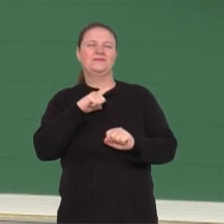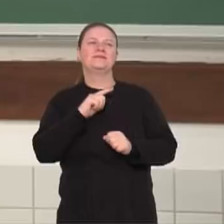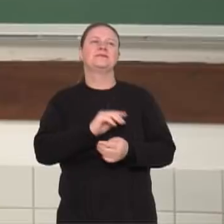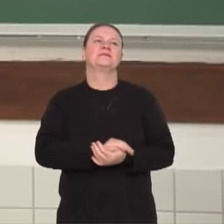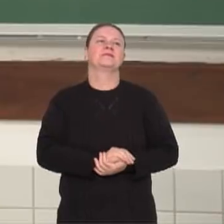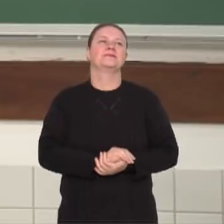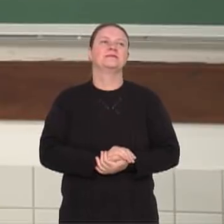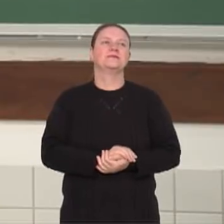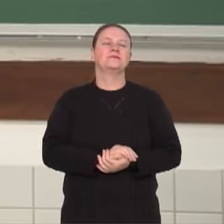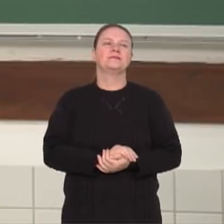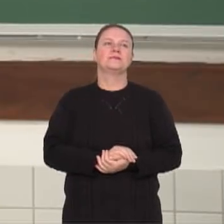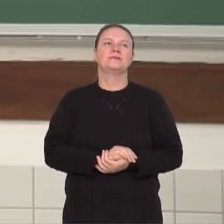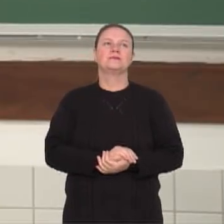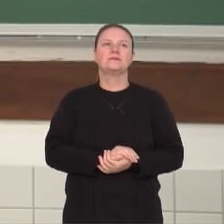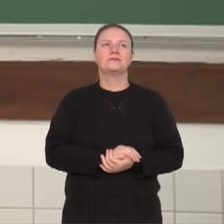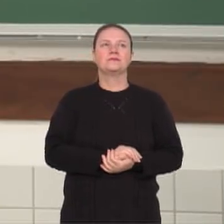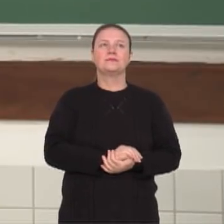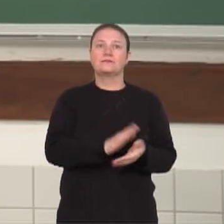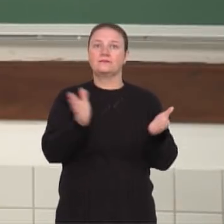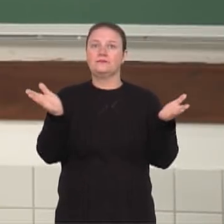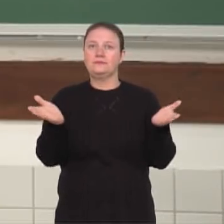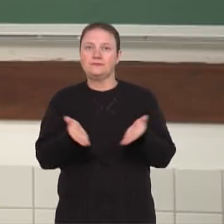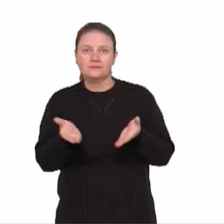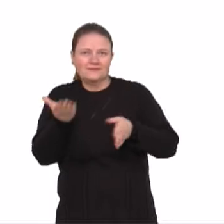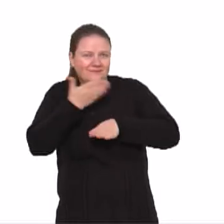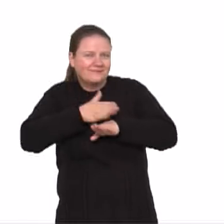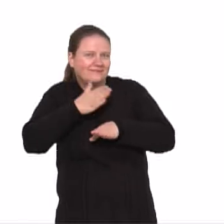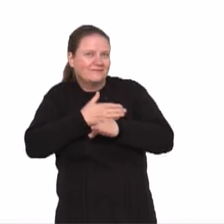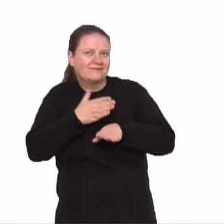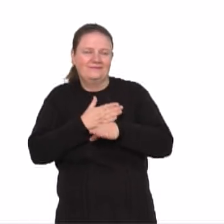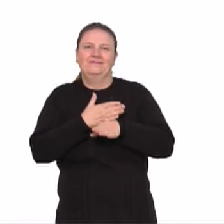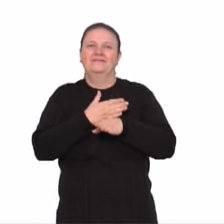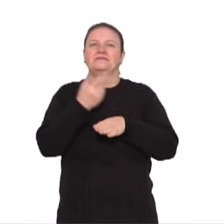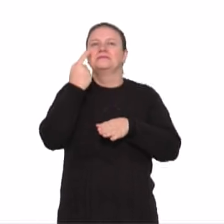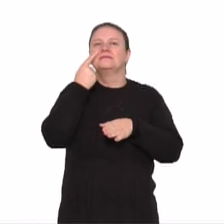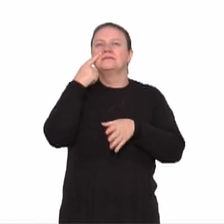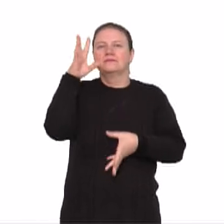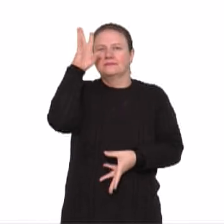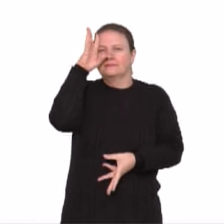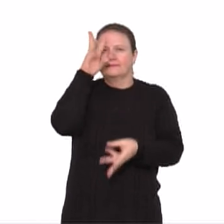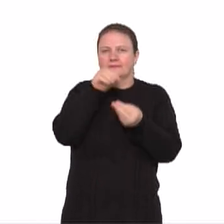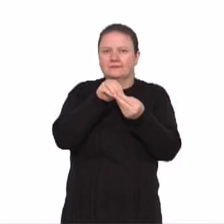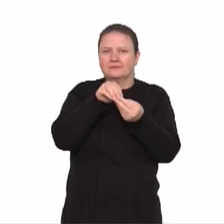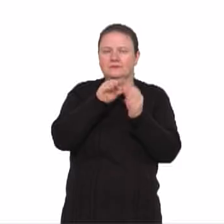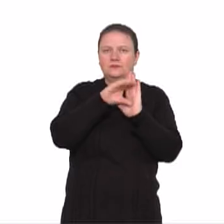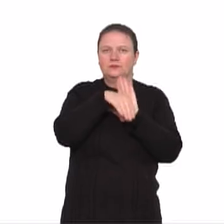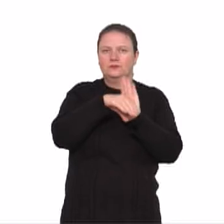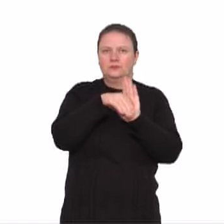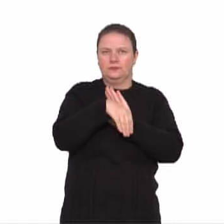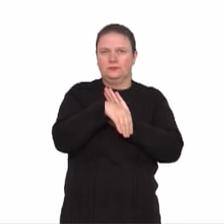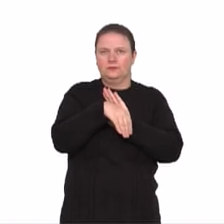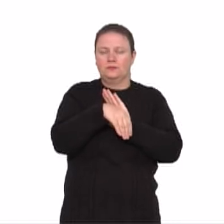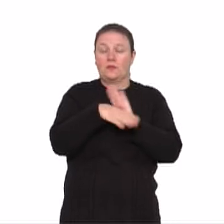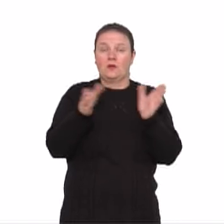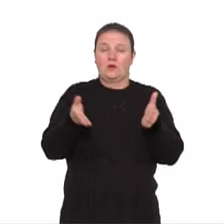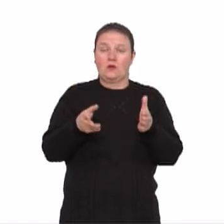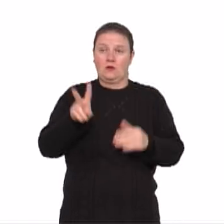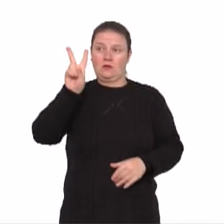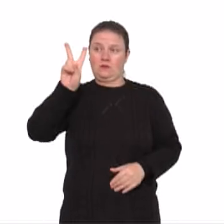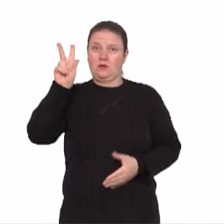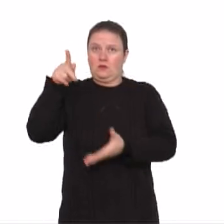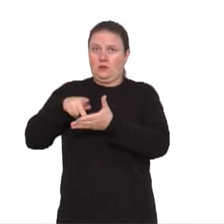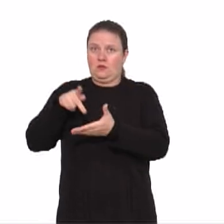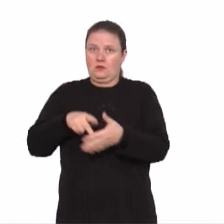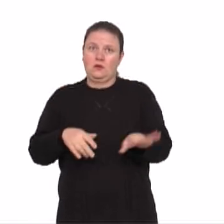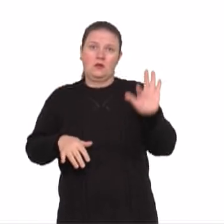discursos, ok? Mais um exercício para a gente ver se fixou esses conceitos. Marque V para verdadeiro